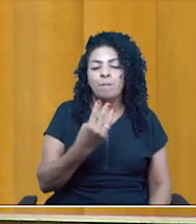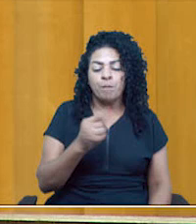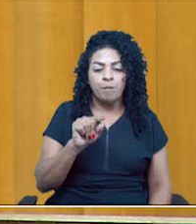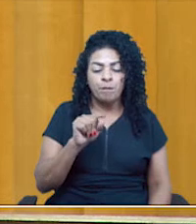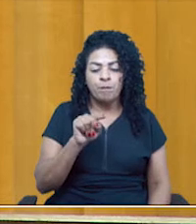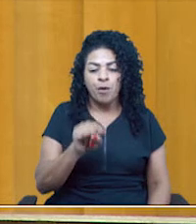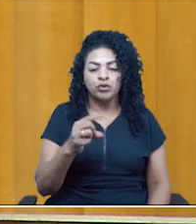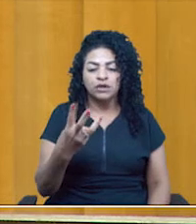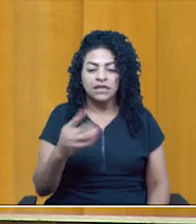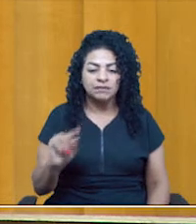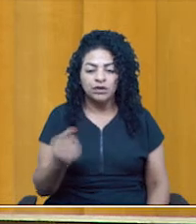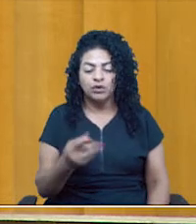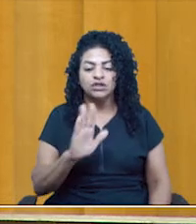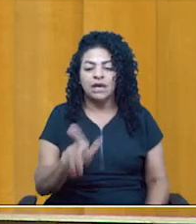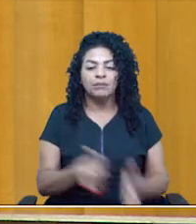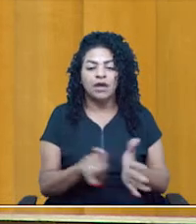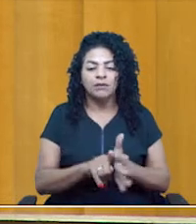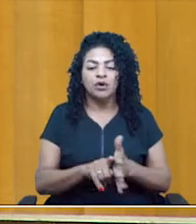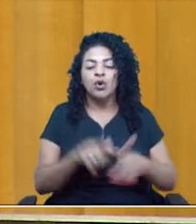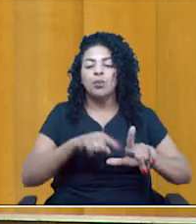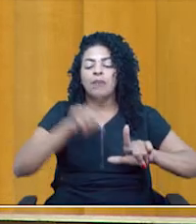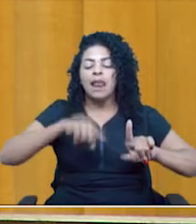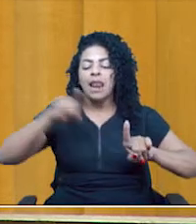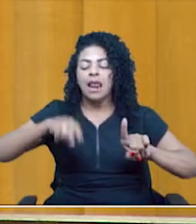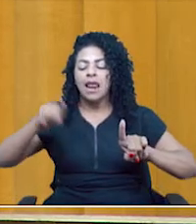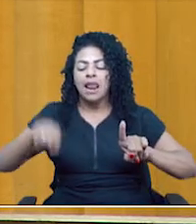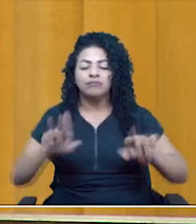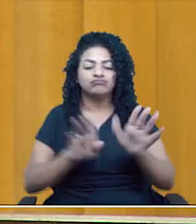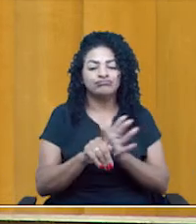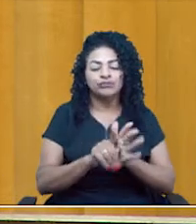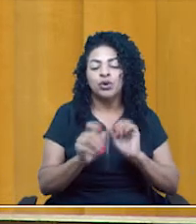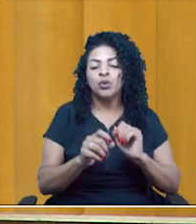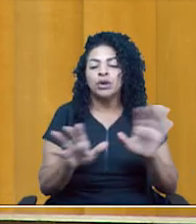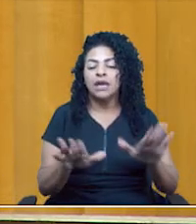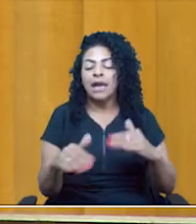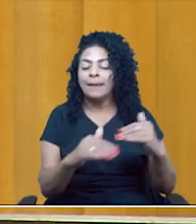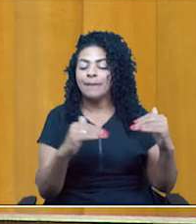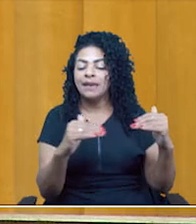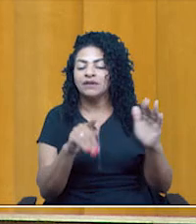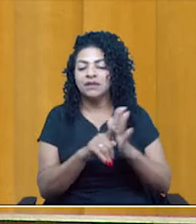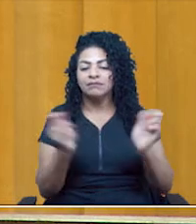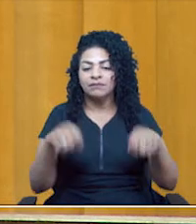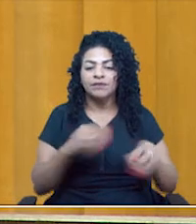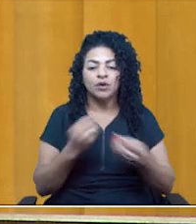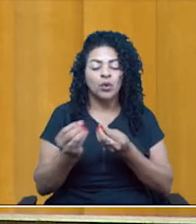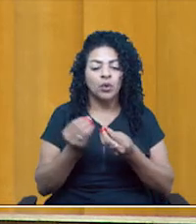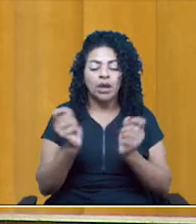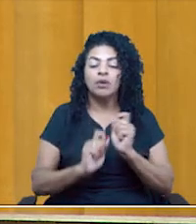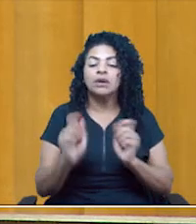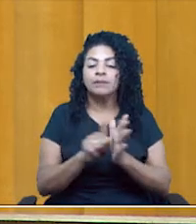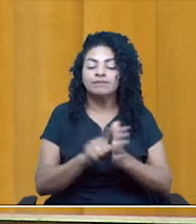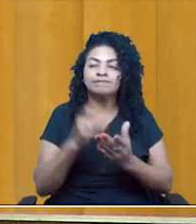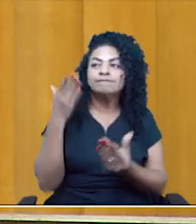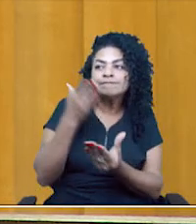um ajuste estatístico, não contem para ninguém. A média, o ápice de capacidade de trabalho de solução de processo do Poder Judiciário